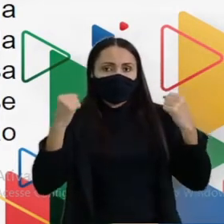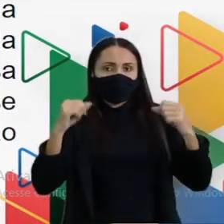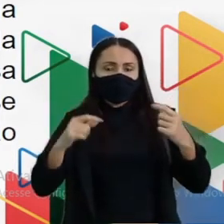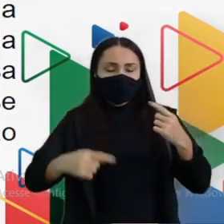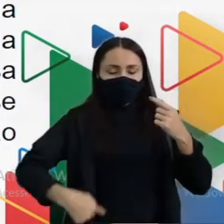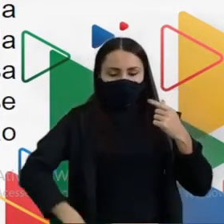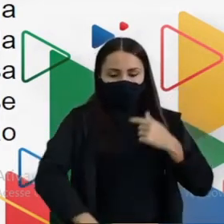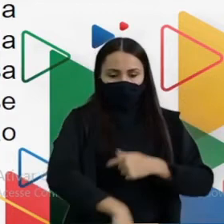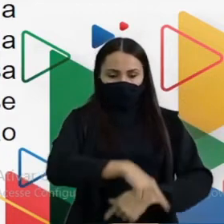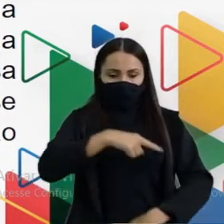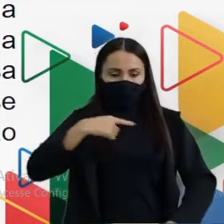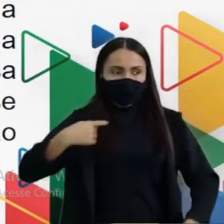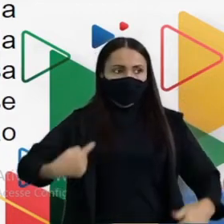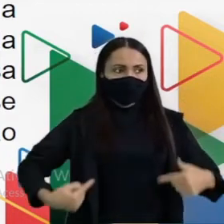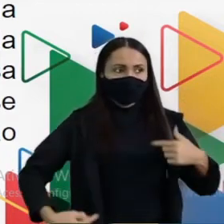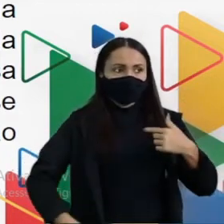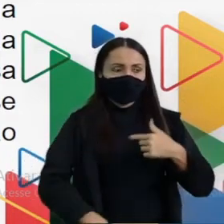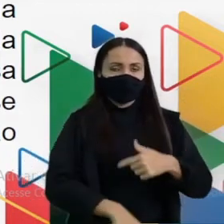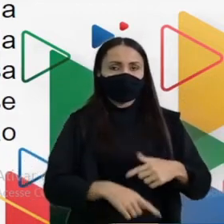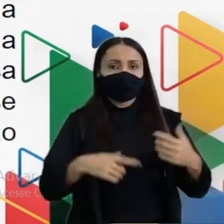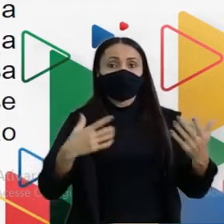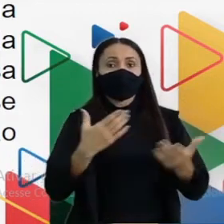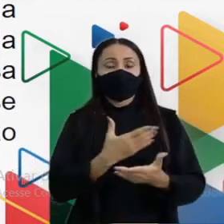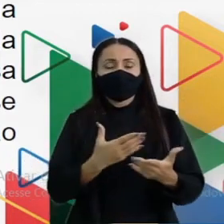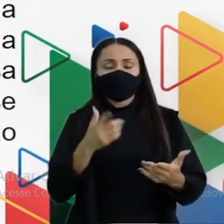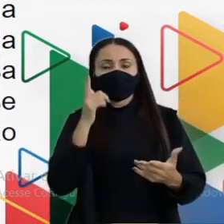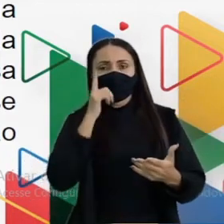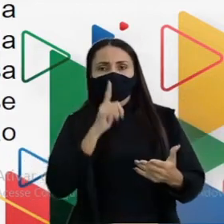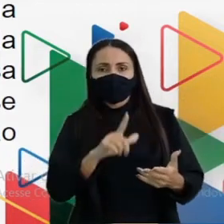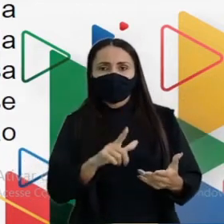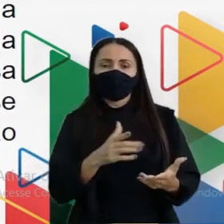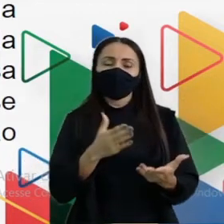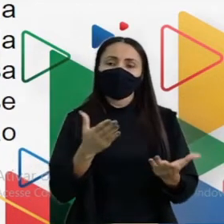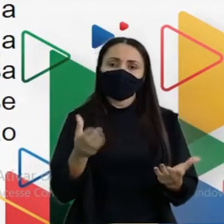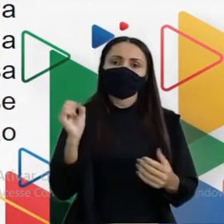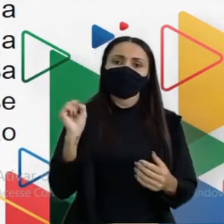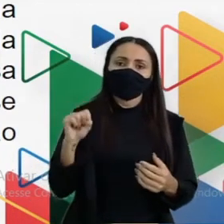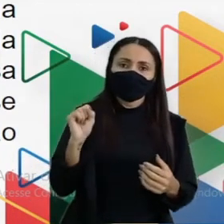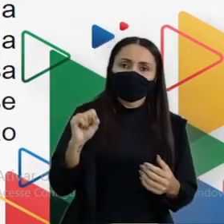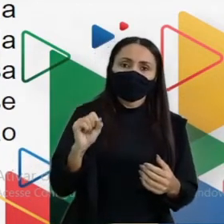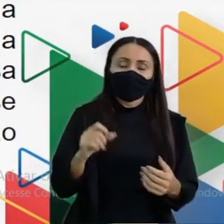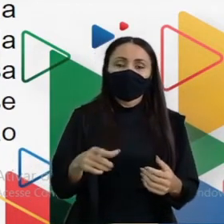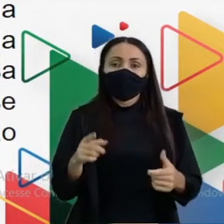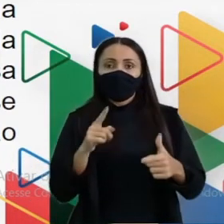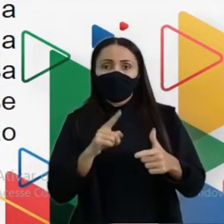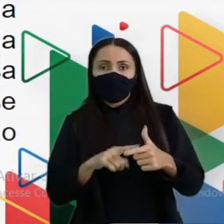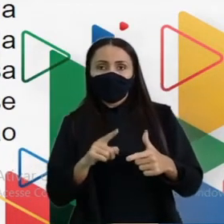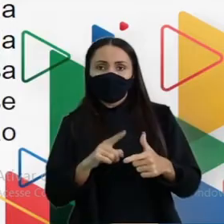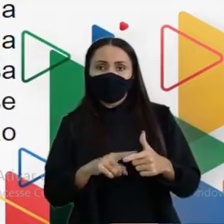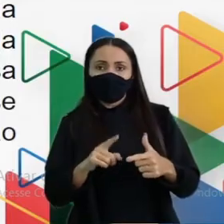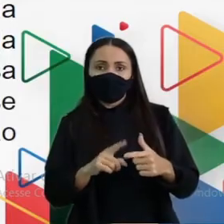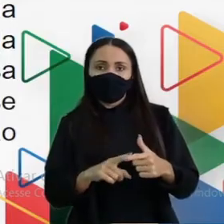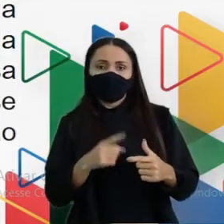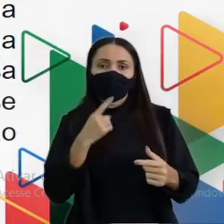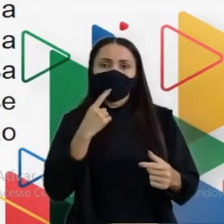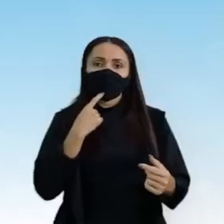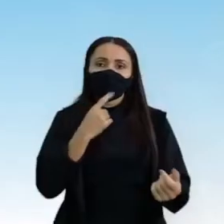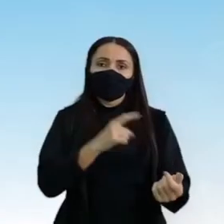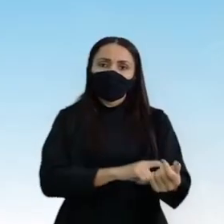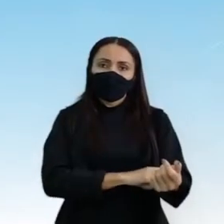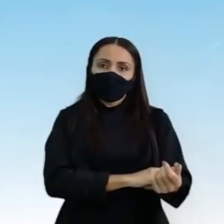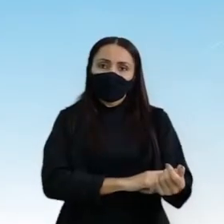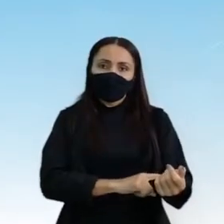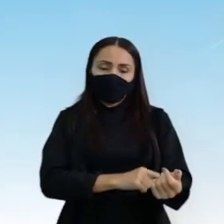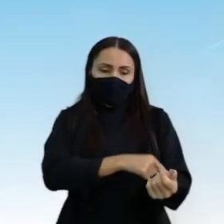circulatório vai ganhar com tudo isso. Então, aquela predisposição para ter problemas arteriais, problemas